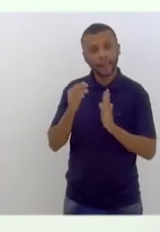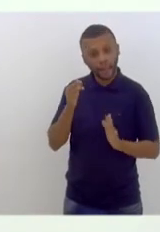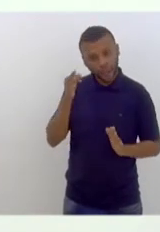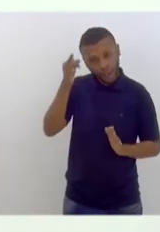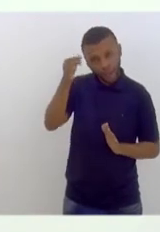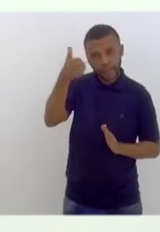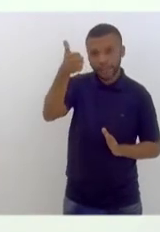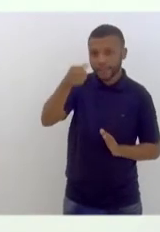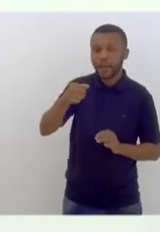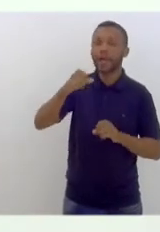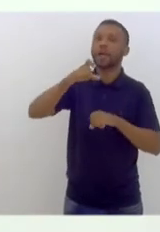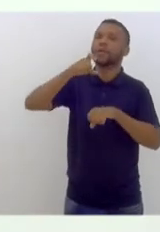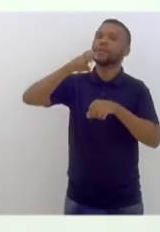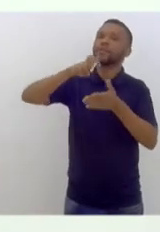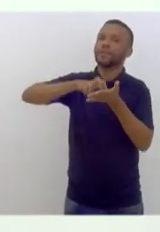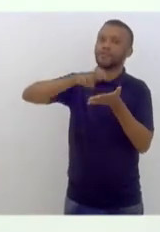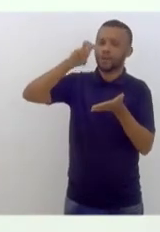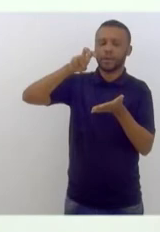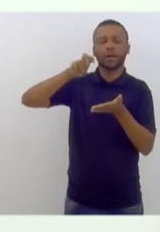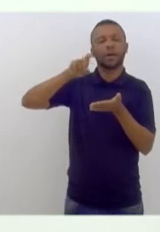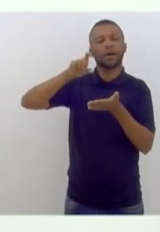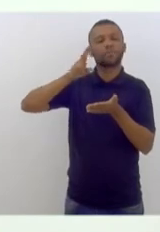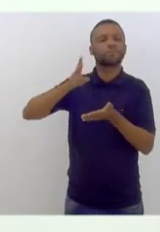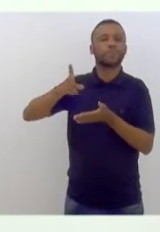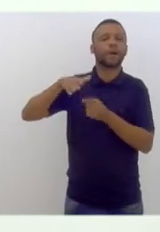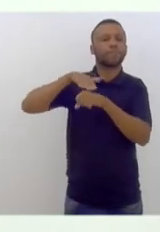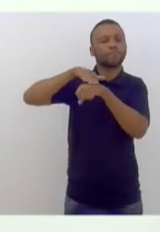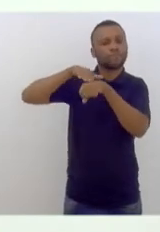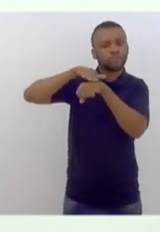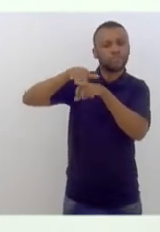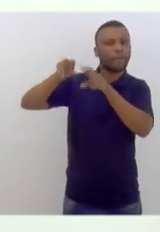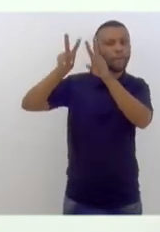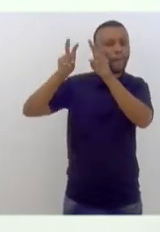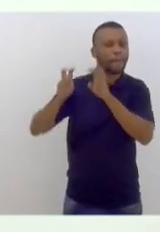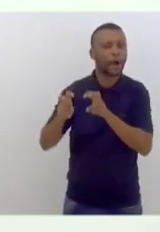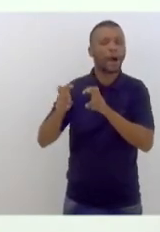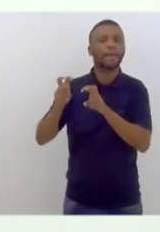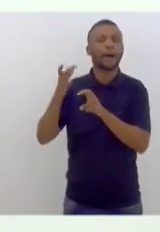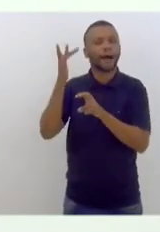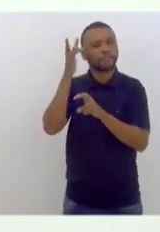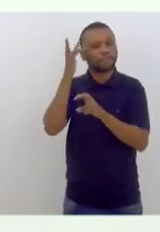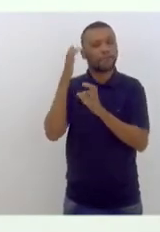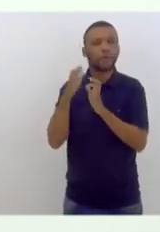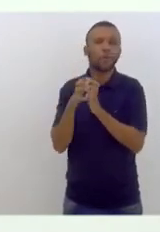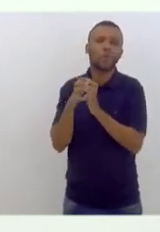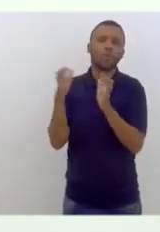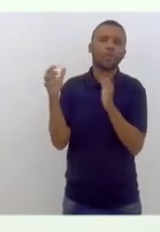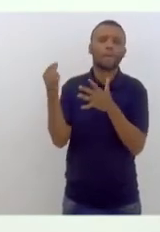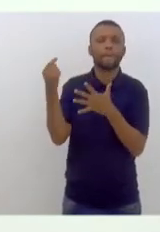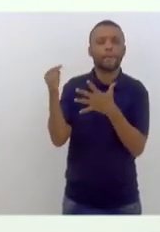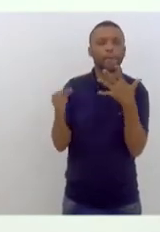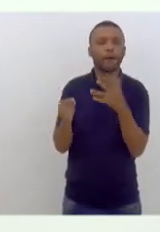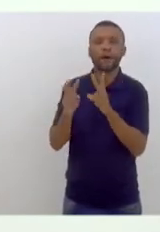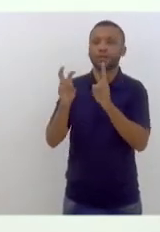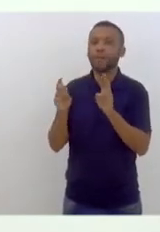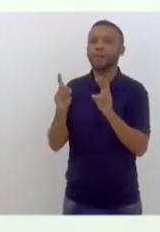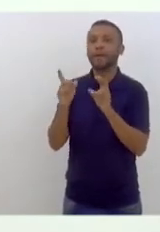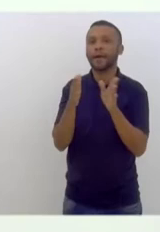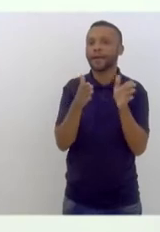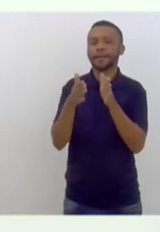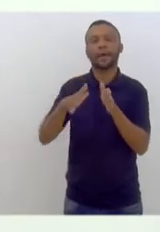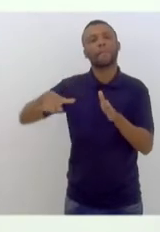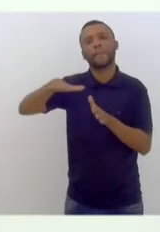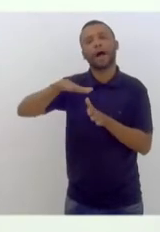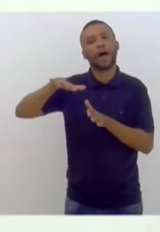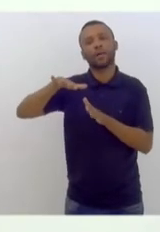10 horas, seguir com conversações para amadurecer alguns pontos, especialmente sobre essa parte na qual